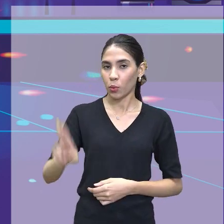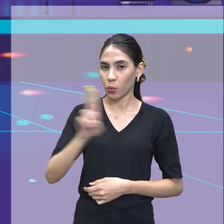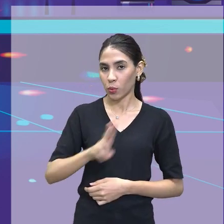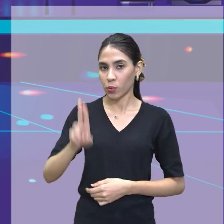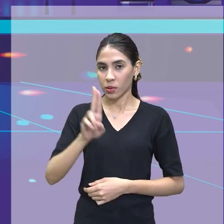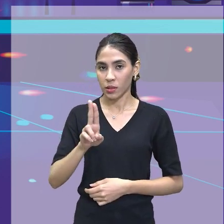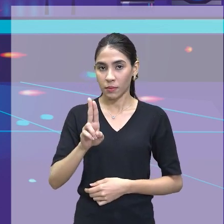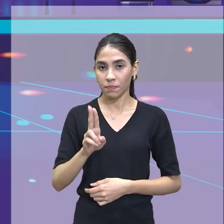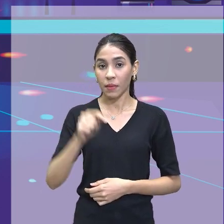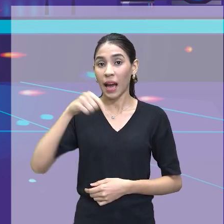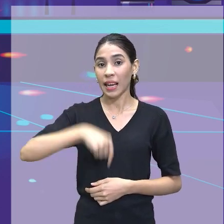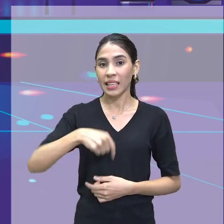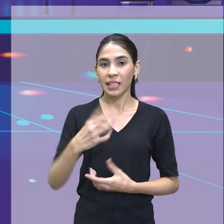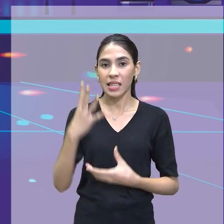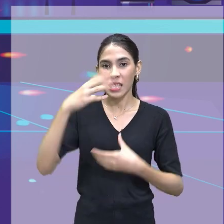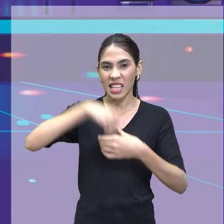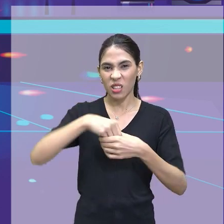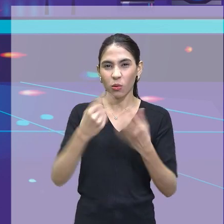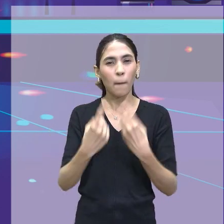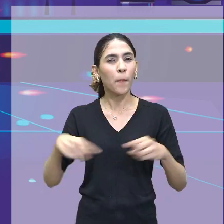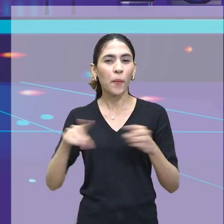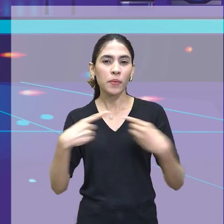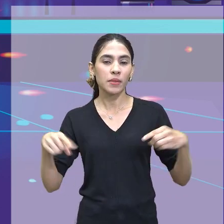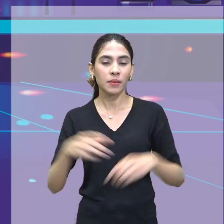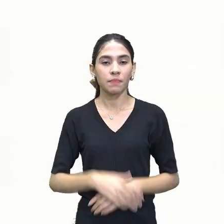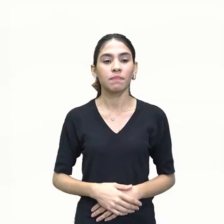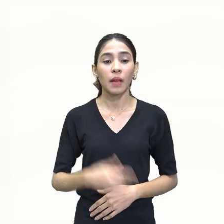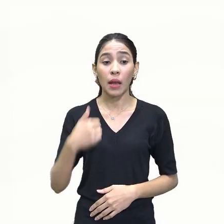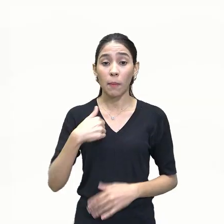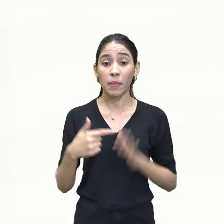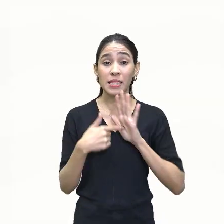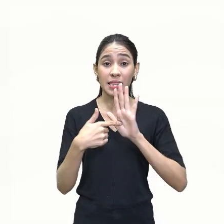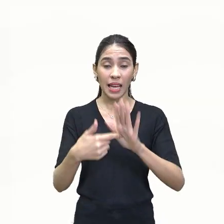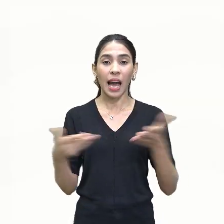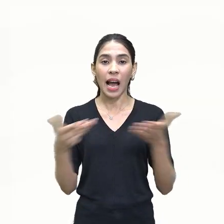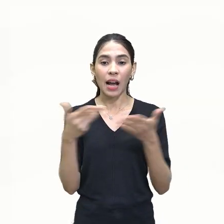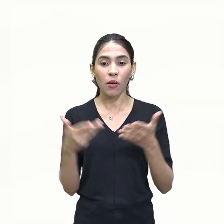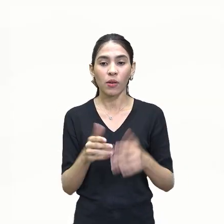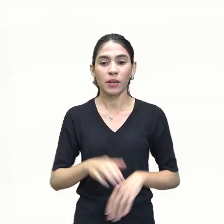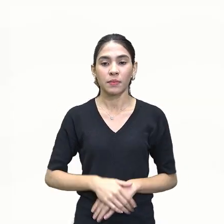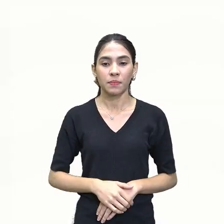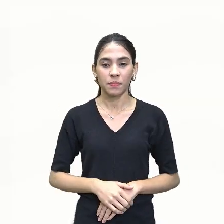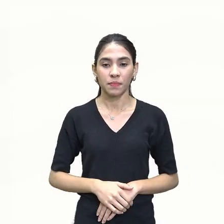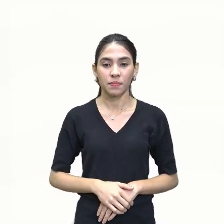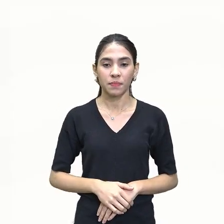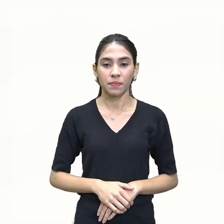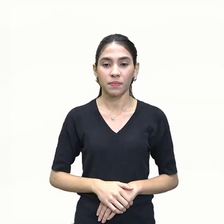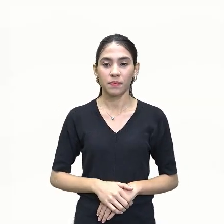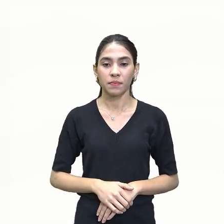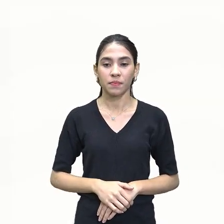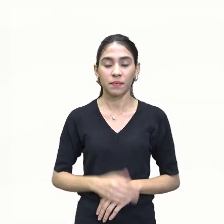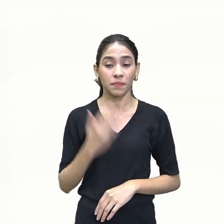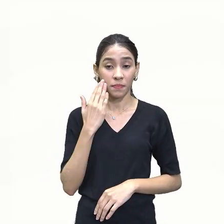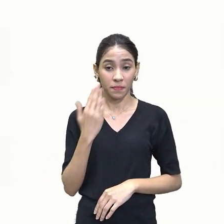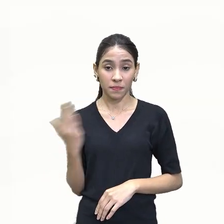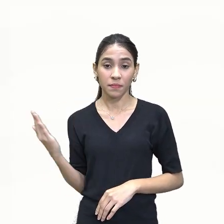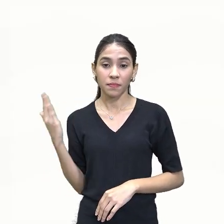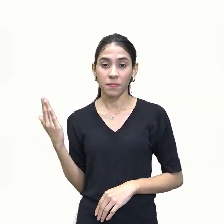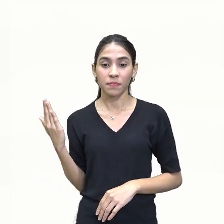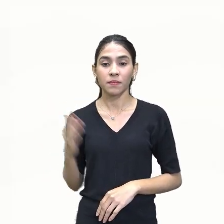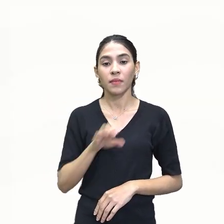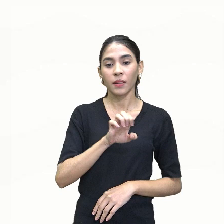então aqui no som. Vou colocar aqui para vocês a escala decibel. Então vamos à nossa cartela? A